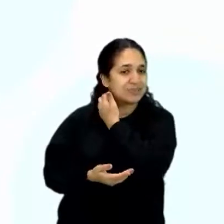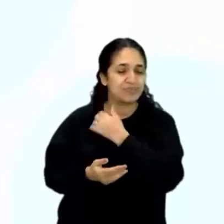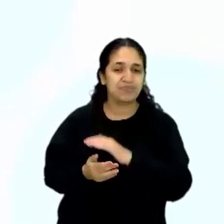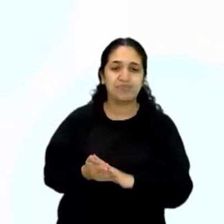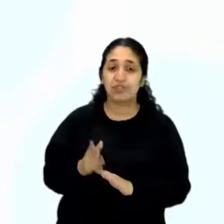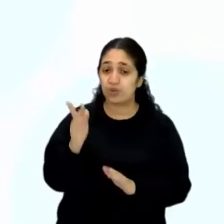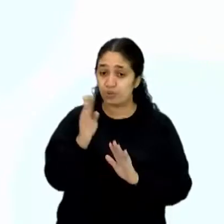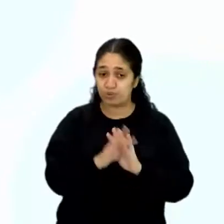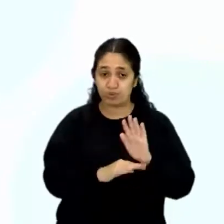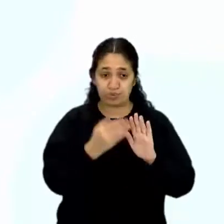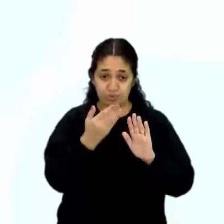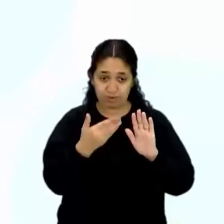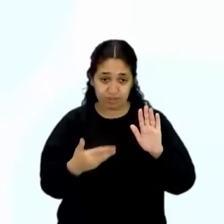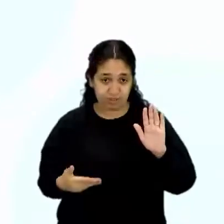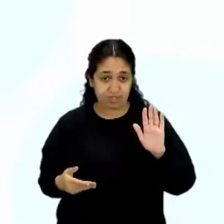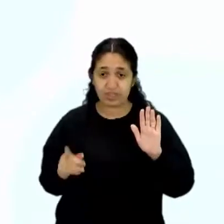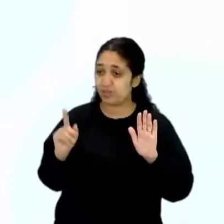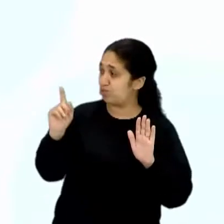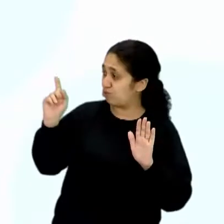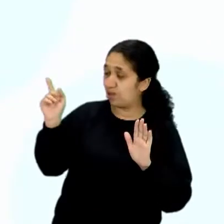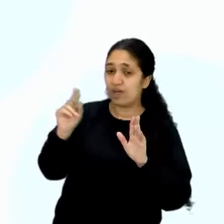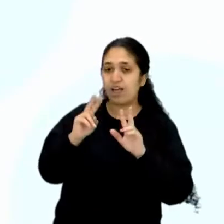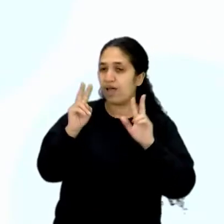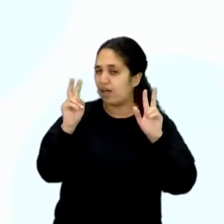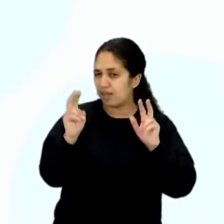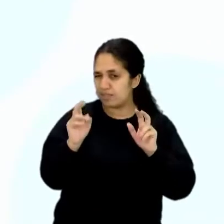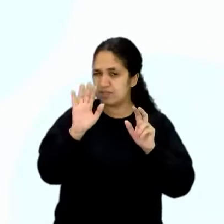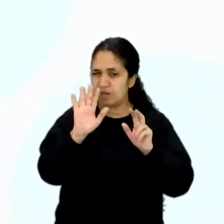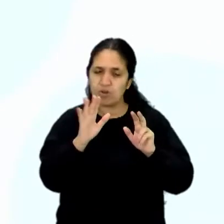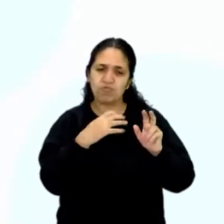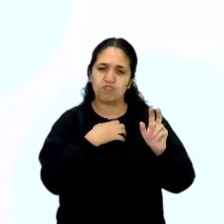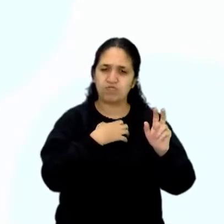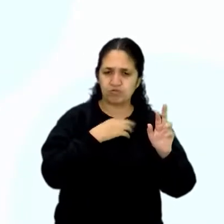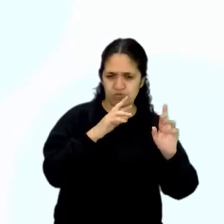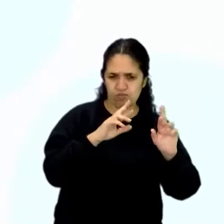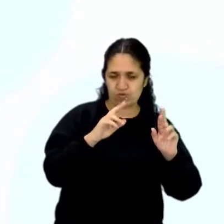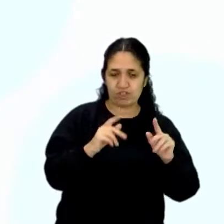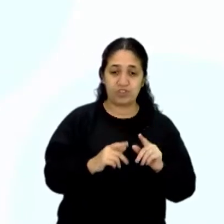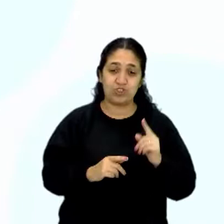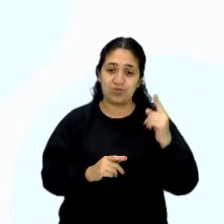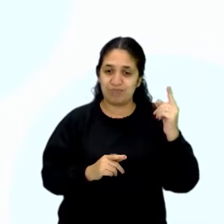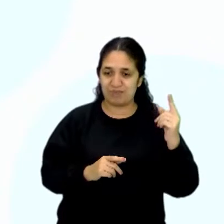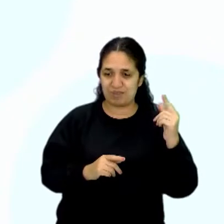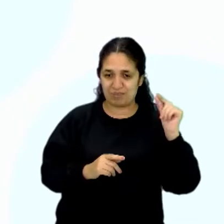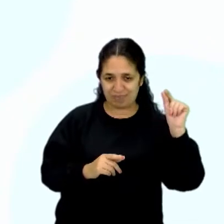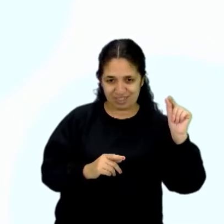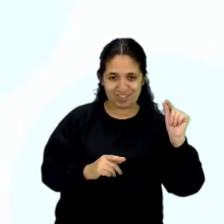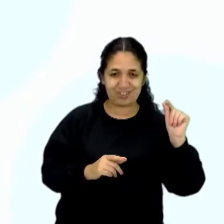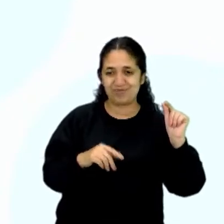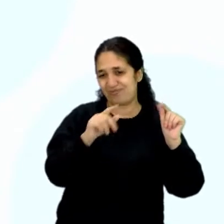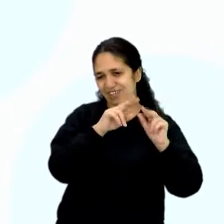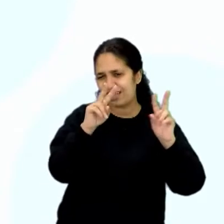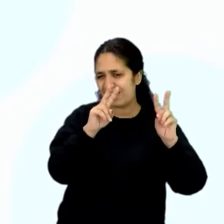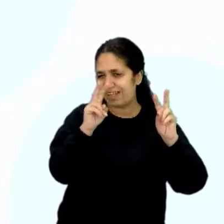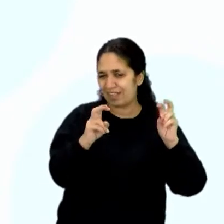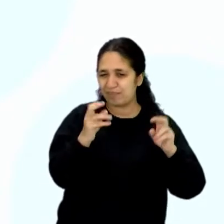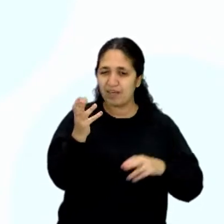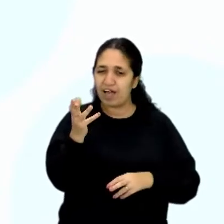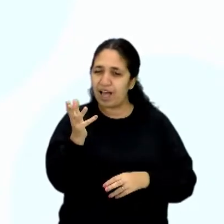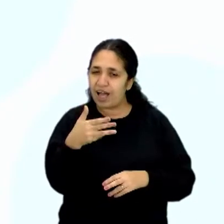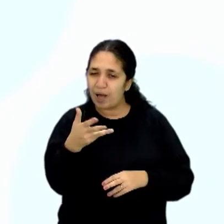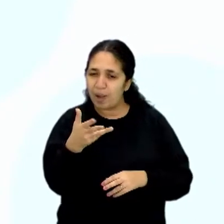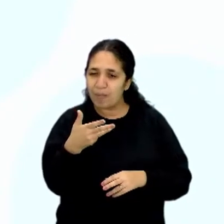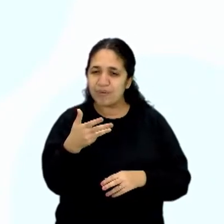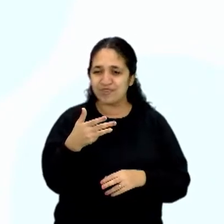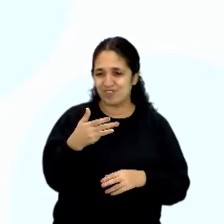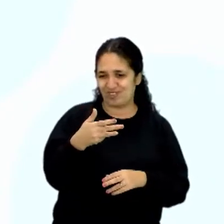mesmo texto, nós temos aqui a utilização das aspas de duas formas diferentes, né? Aqui é só para marcar, então, a expressão, né? Para dar destaque a